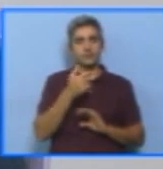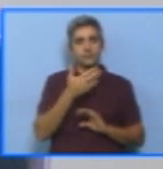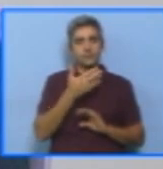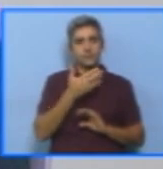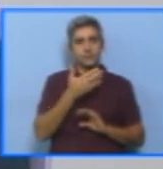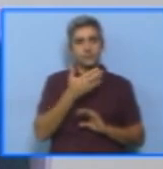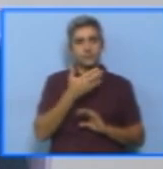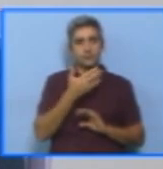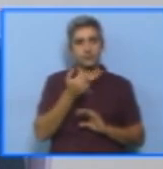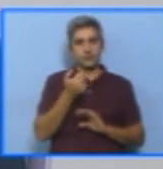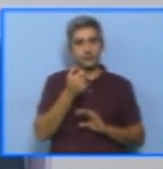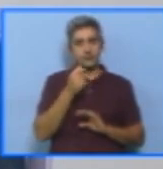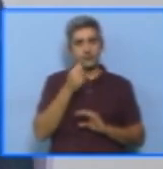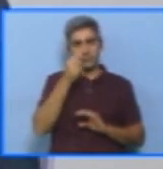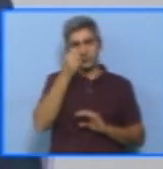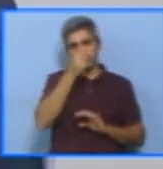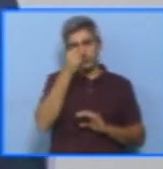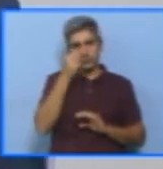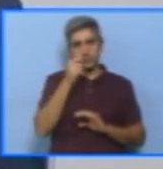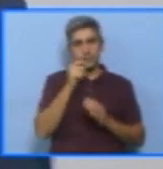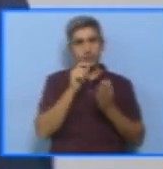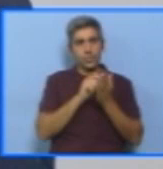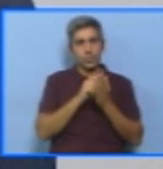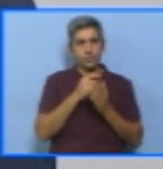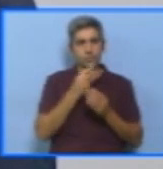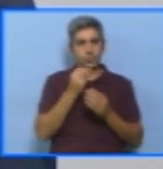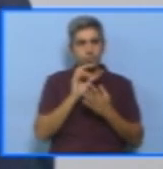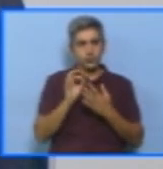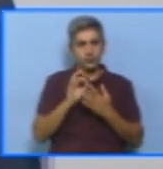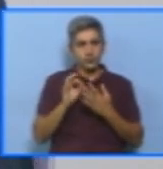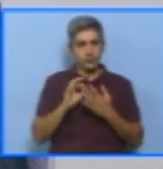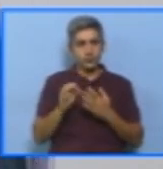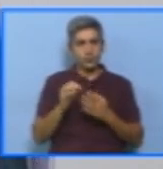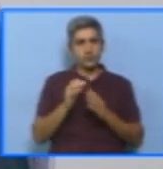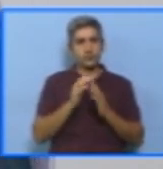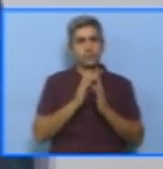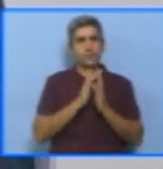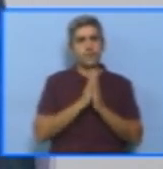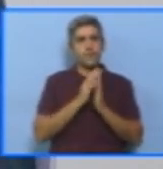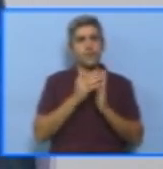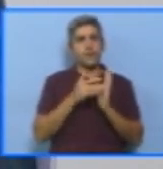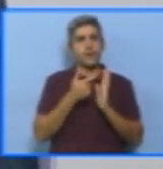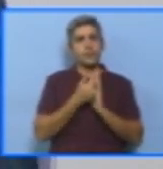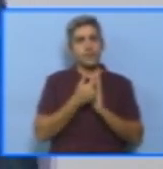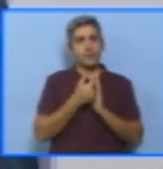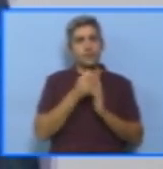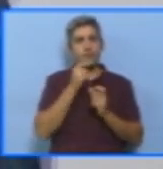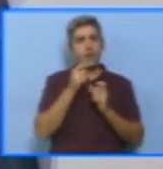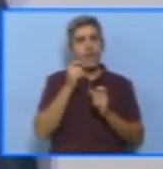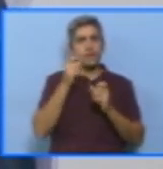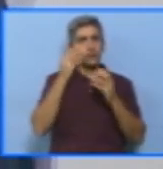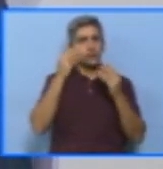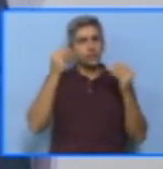nos traz pontos muito concretos. A Bíblia parece muitas vezes algo de abstrato, palavras que foram ditas, que